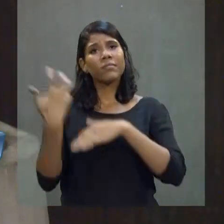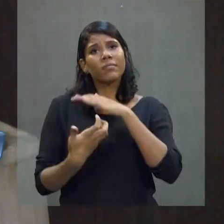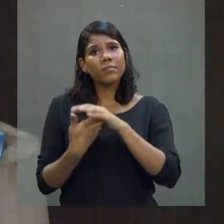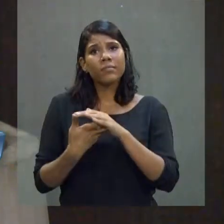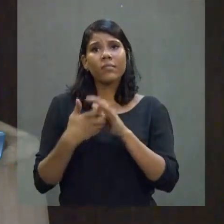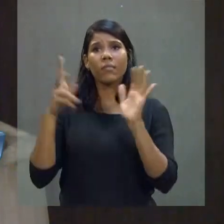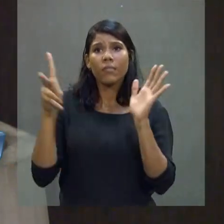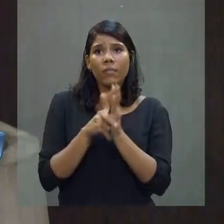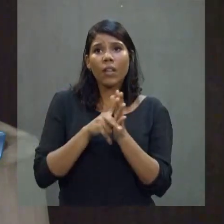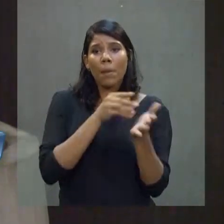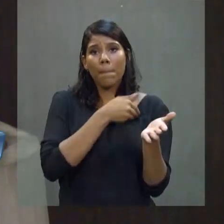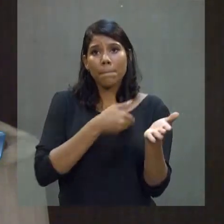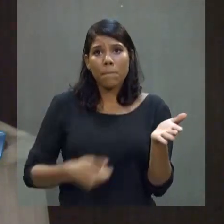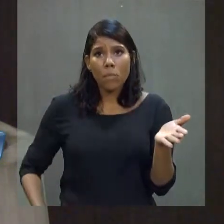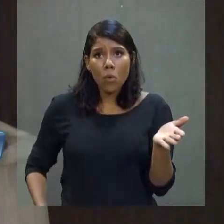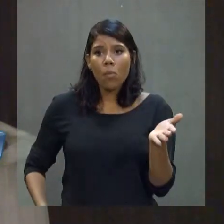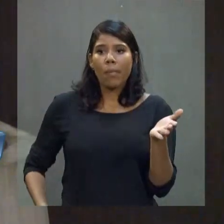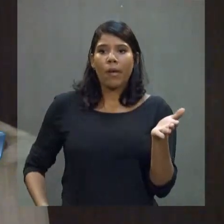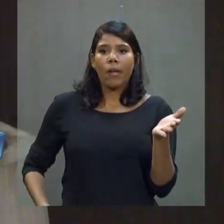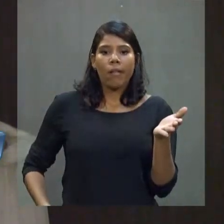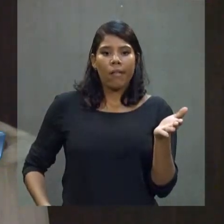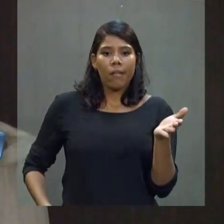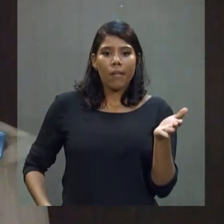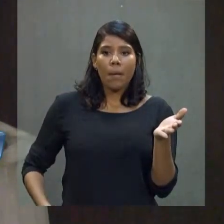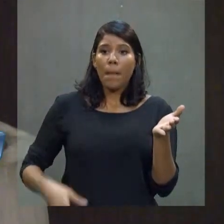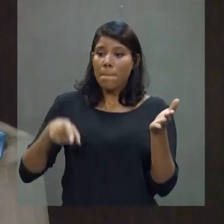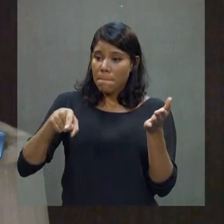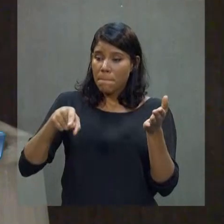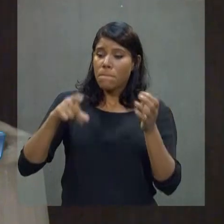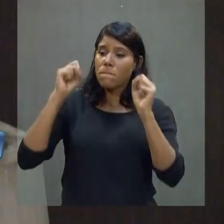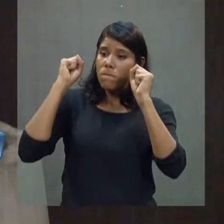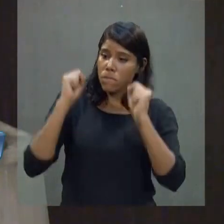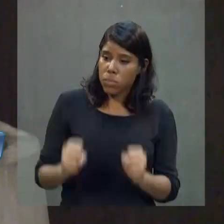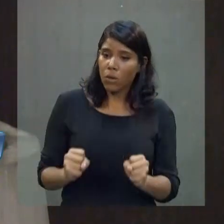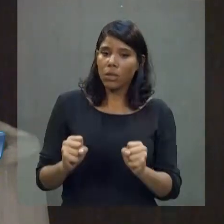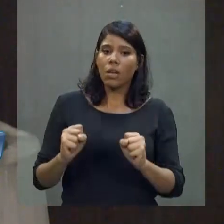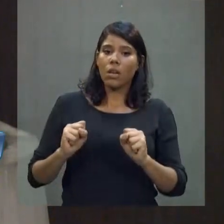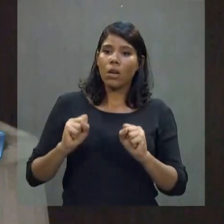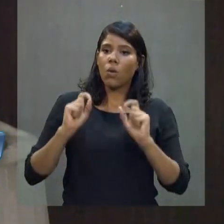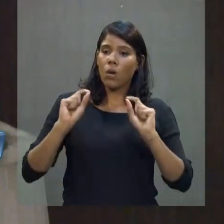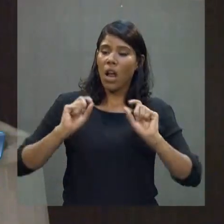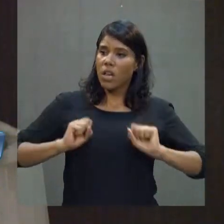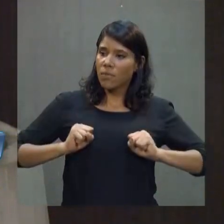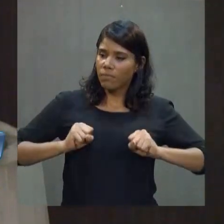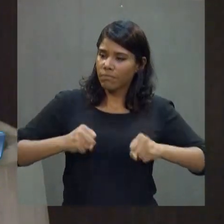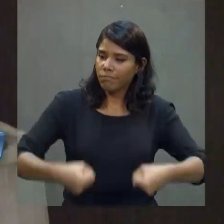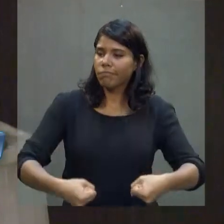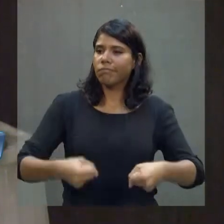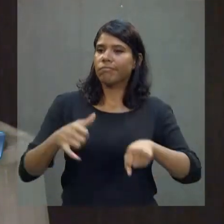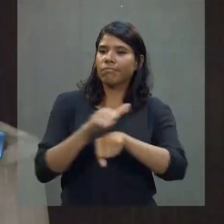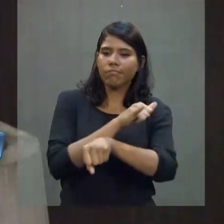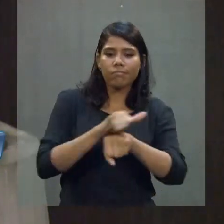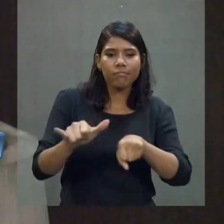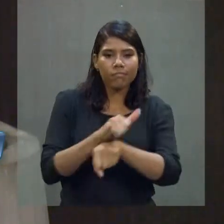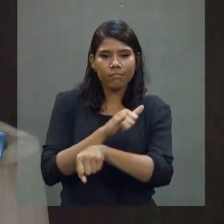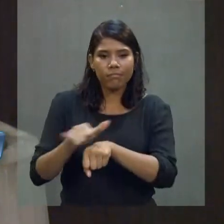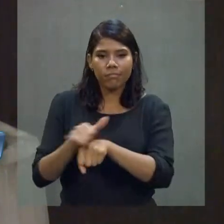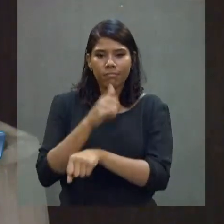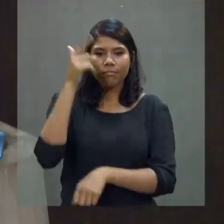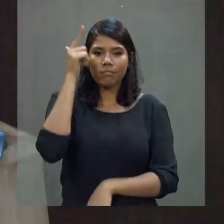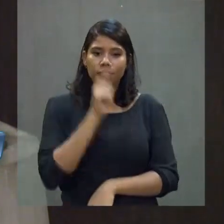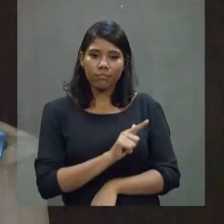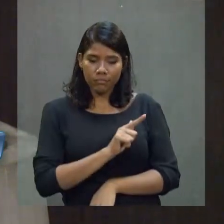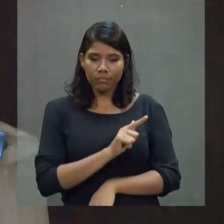e não sob os desígnios do mercado, poderia se esforçar muito mais para esse desafio